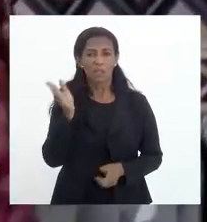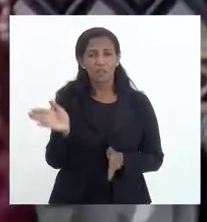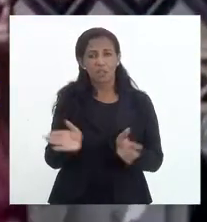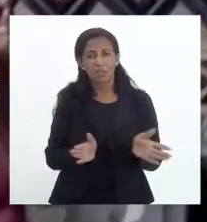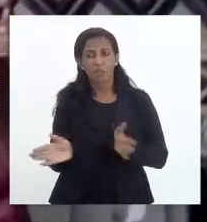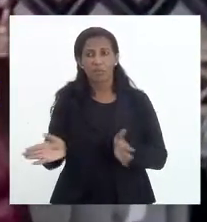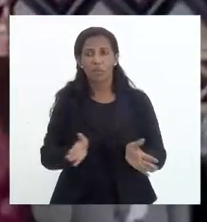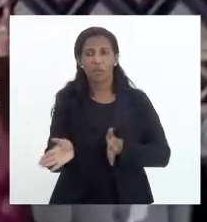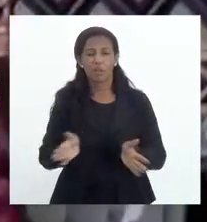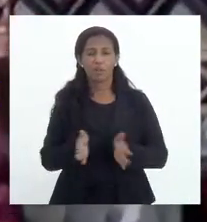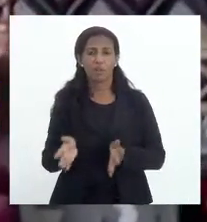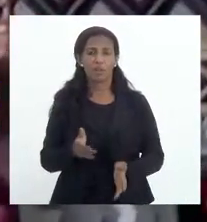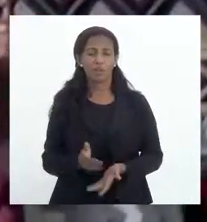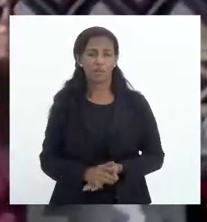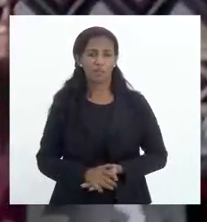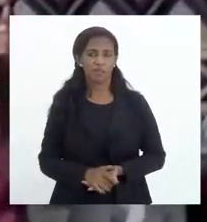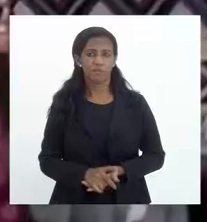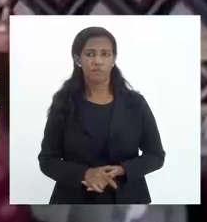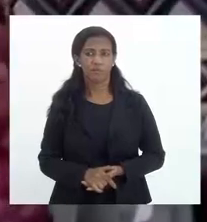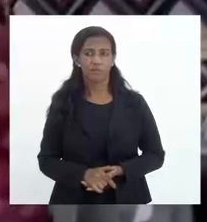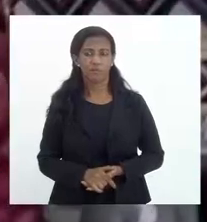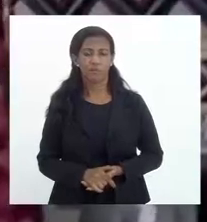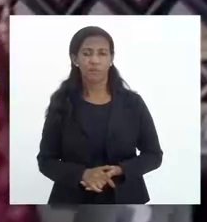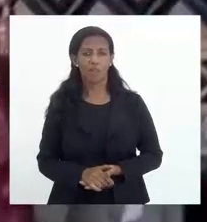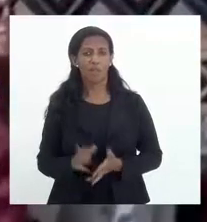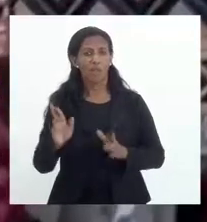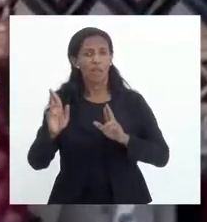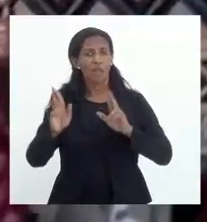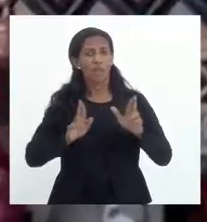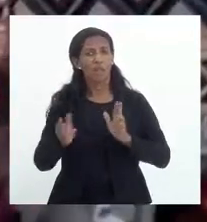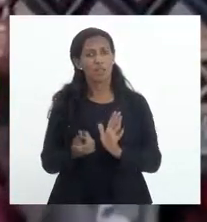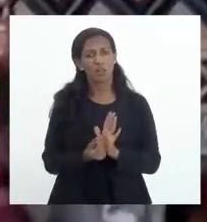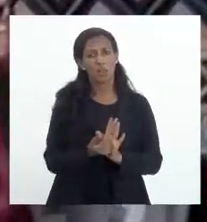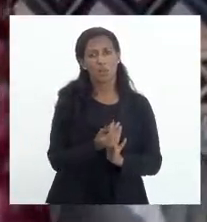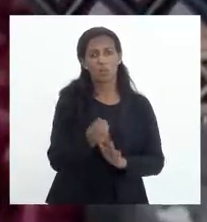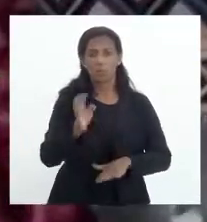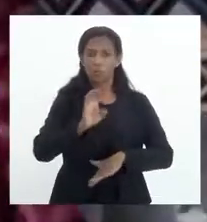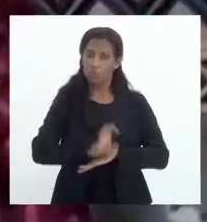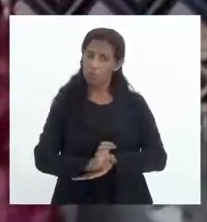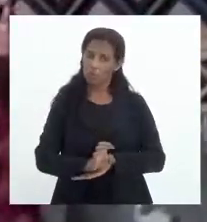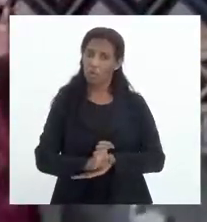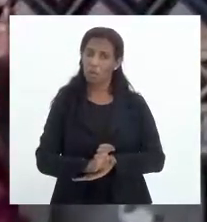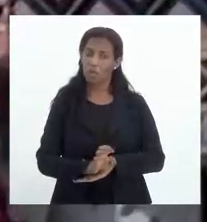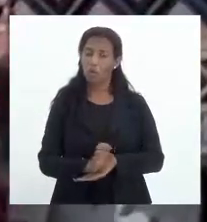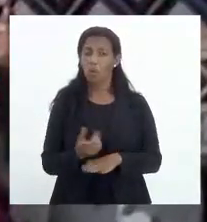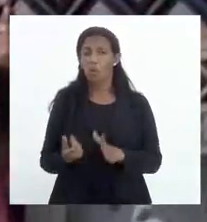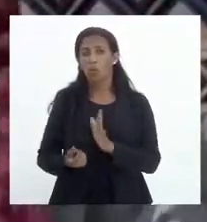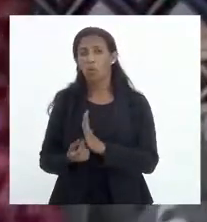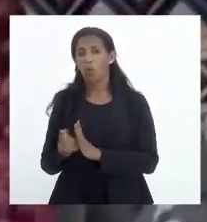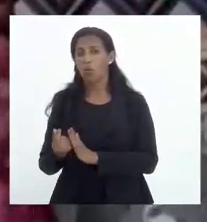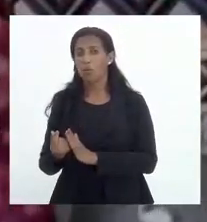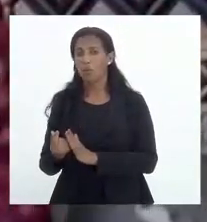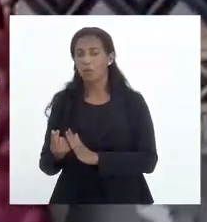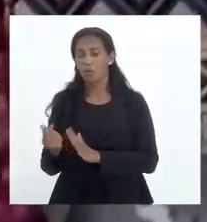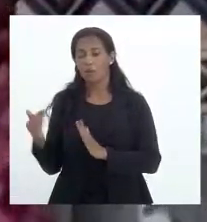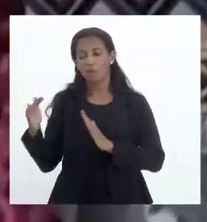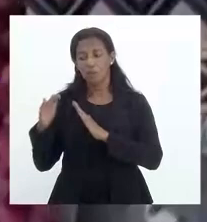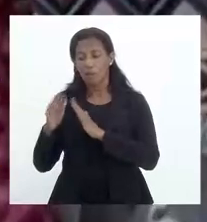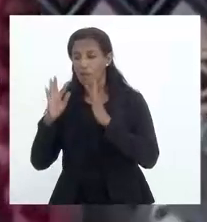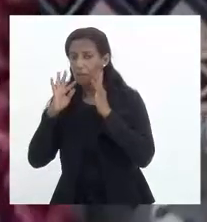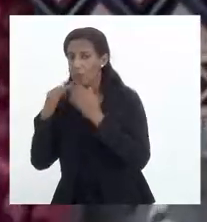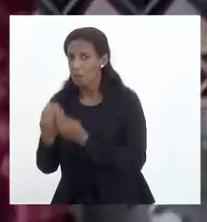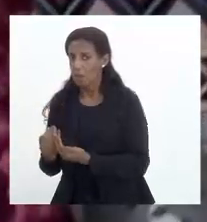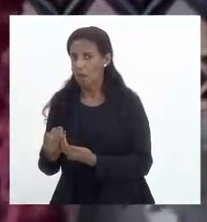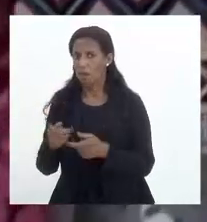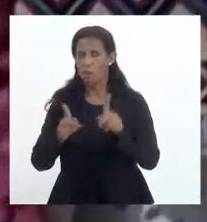eu diria, deselegante, relacionar o orçamento do Estado com o orçamento doméstico. A nossa